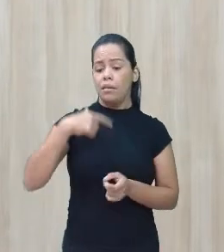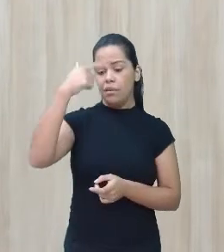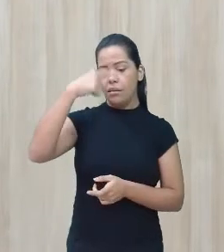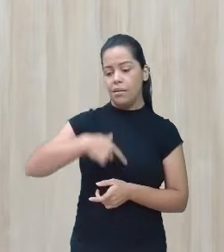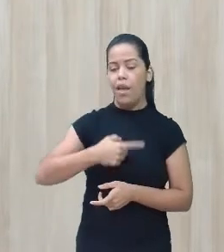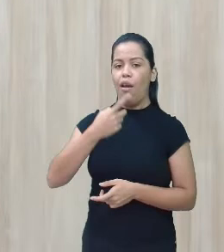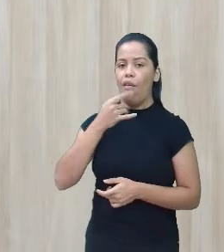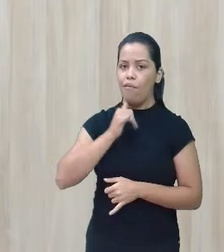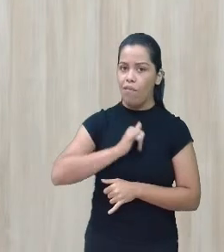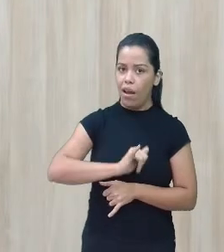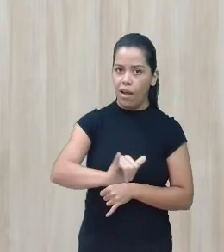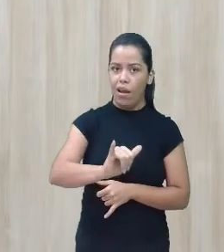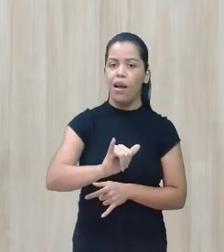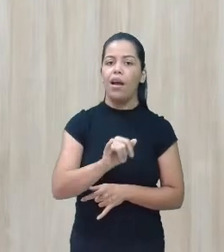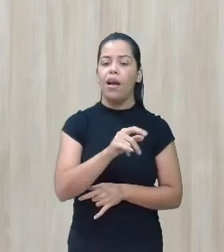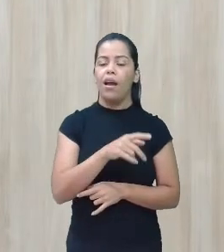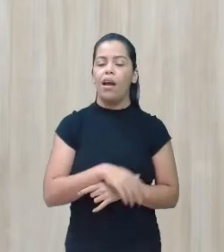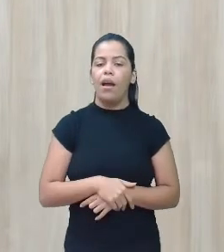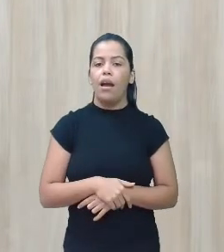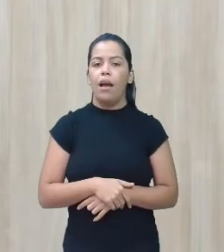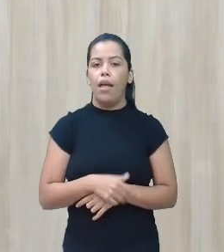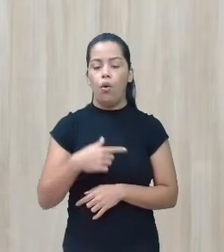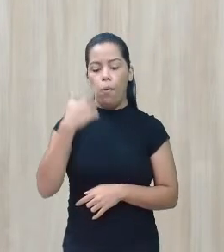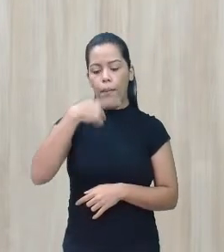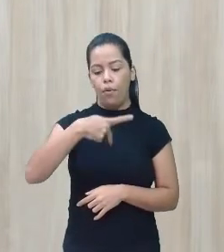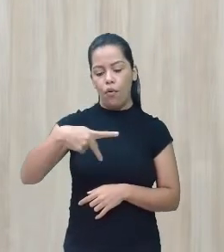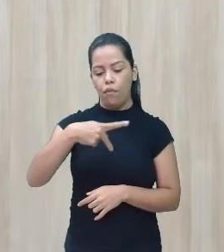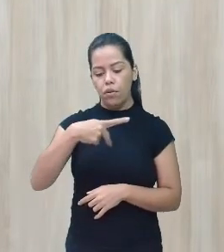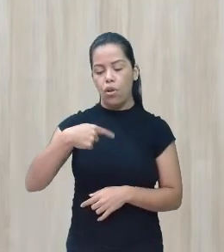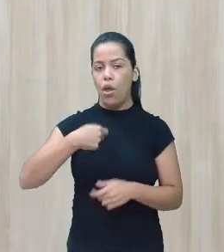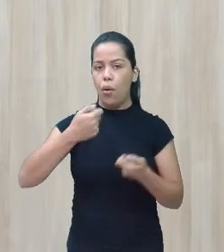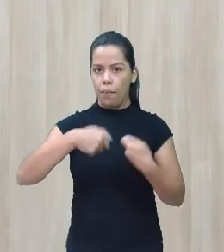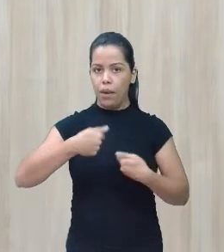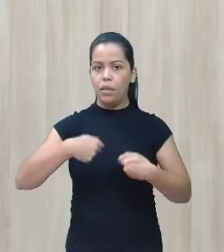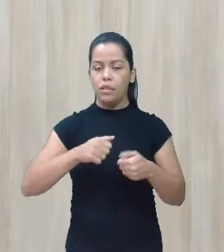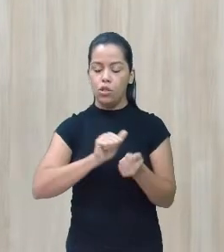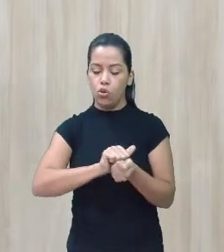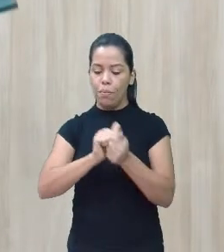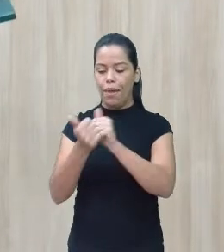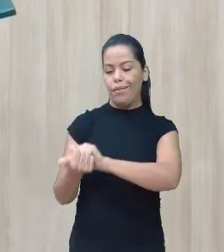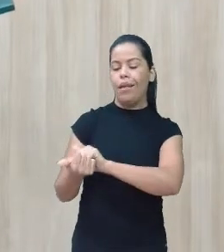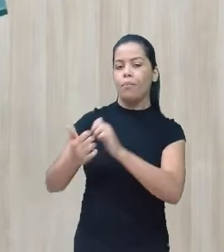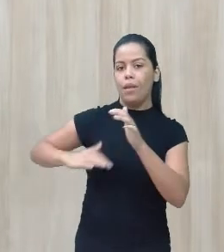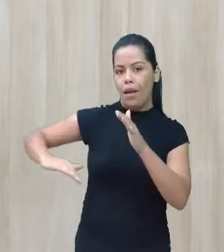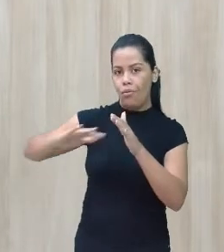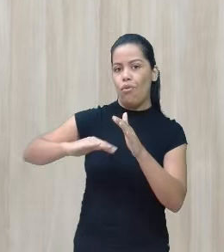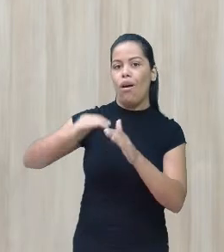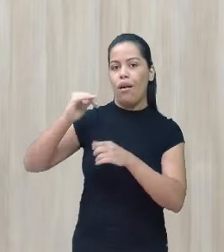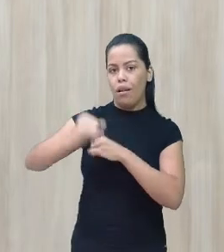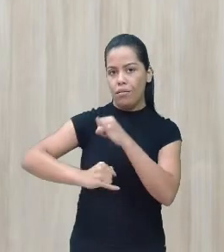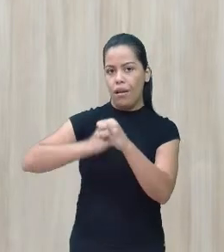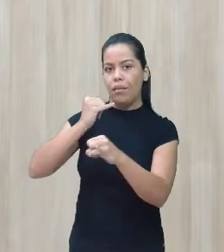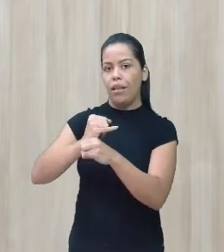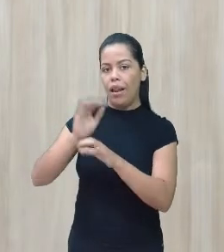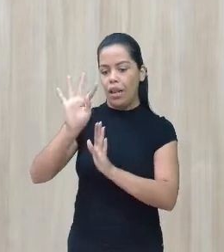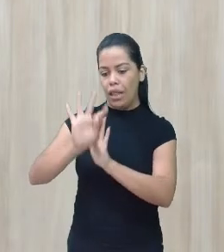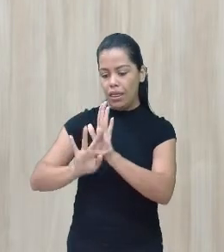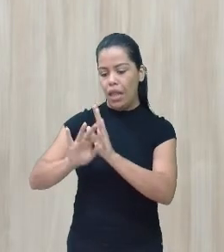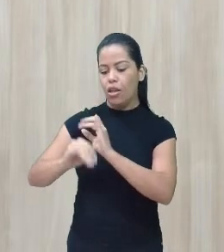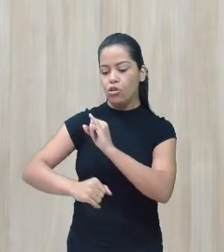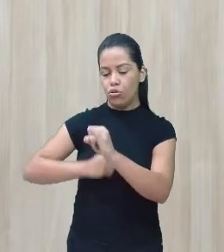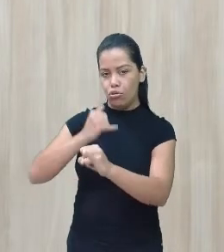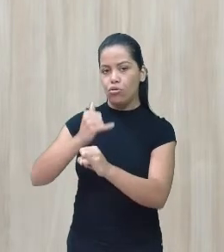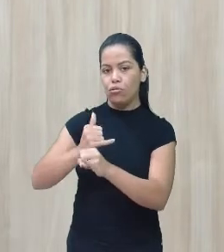eu tive que me adaptar aos meios digitais. Então, se antes eu estava acostumada com a sala de aula, agora eu preciso me acostumar com